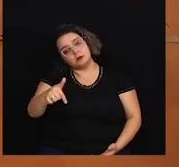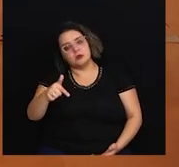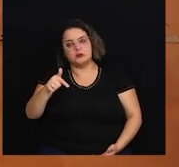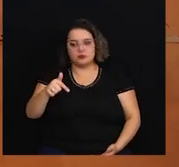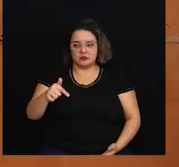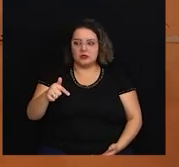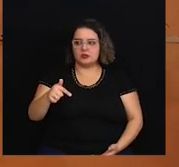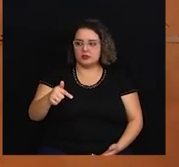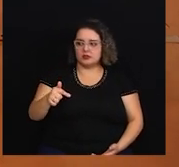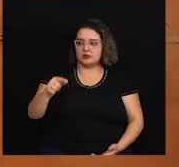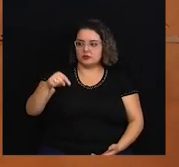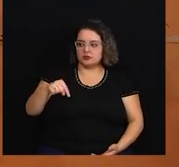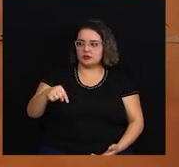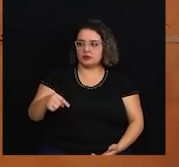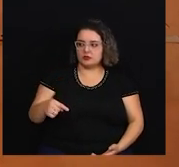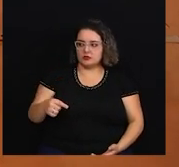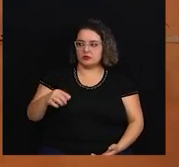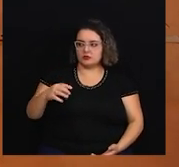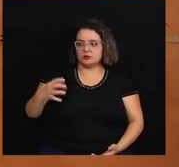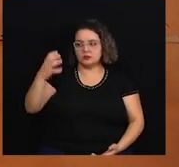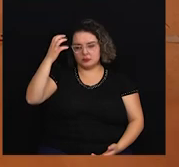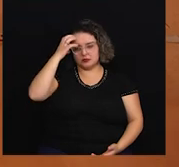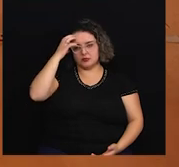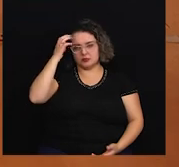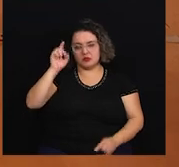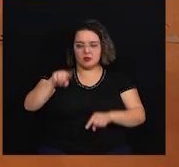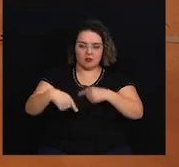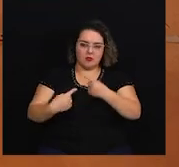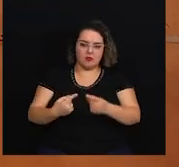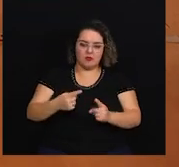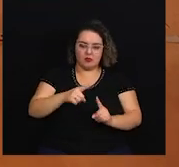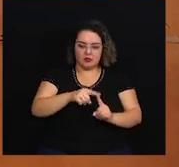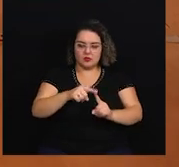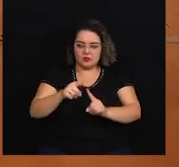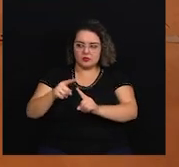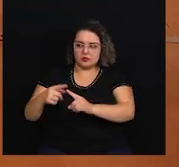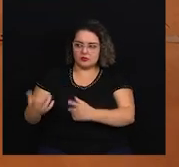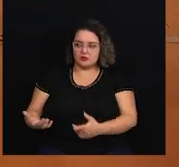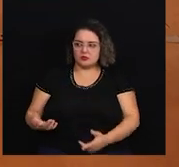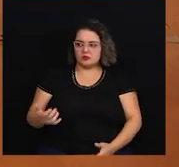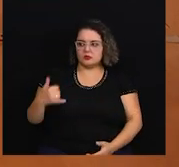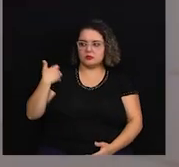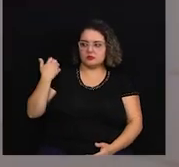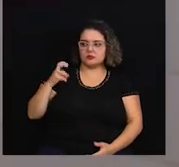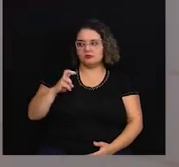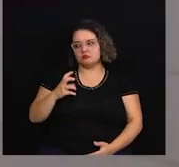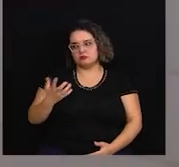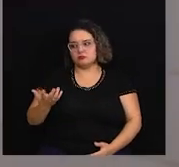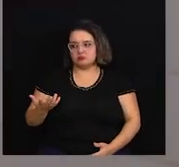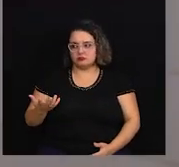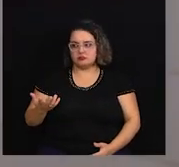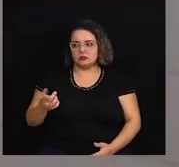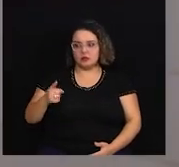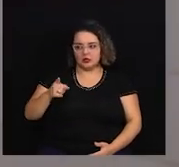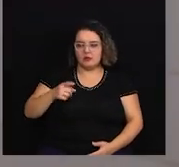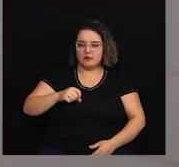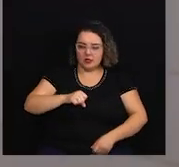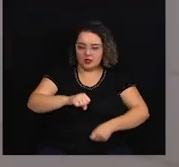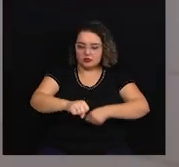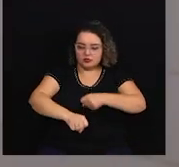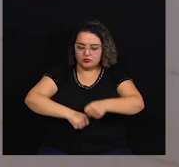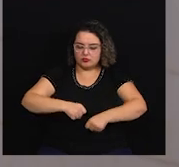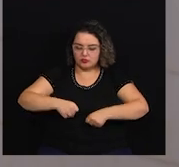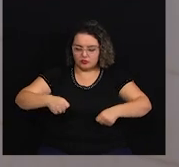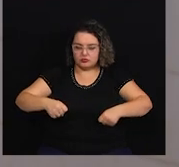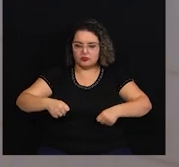inclusive aqui no Taquaral que tem outras modalidades até quando vem com cinco a gente fala mas não ajudou ajudou ele tem uma